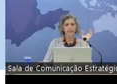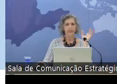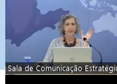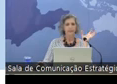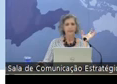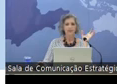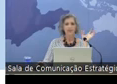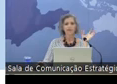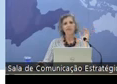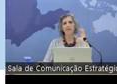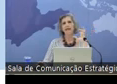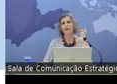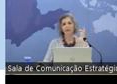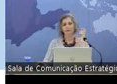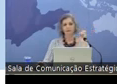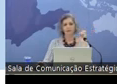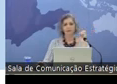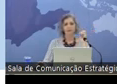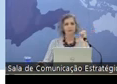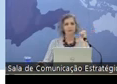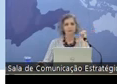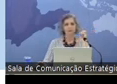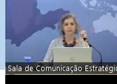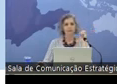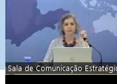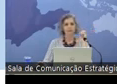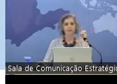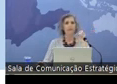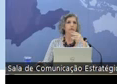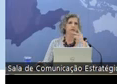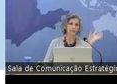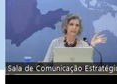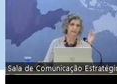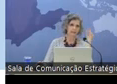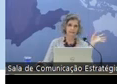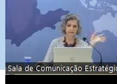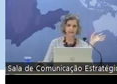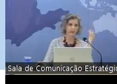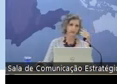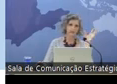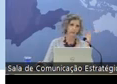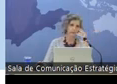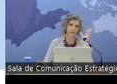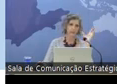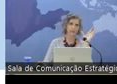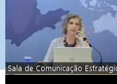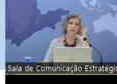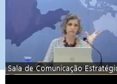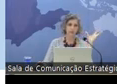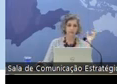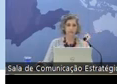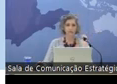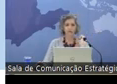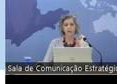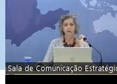Então aí quando você olha aqui embaixo ele já dá o perfil de 3052 gestante Já deram saída de sistema já saíram por